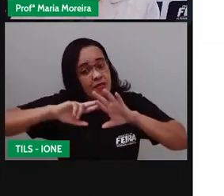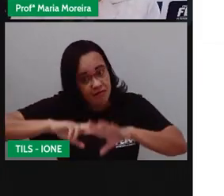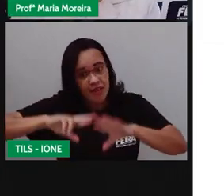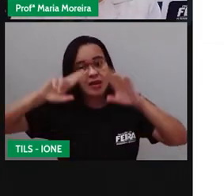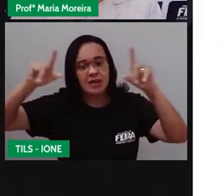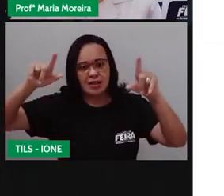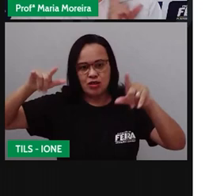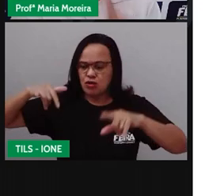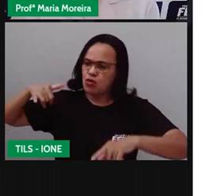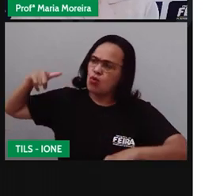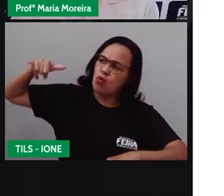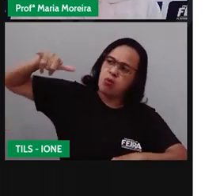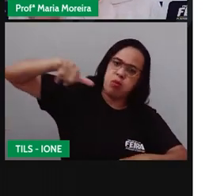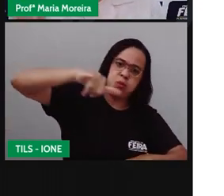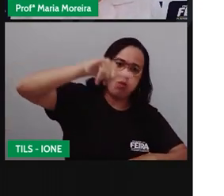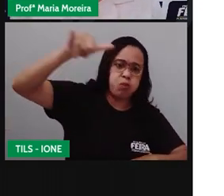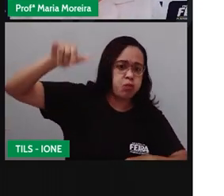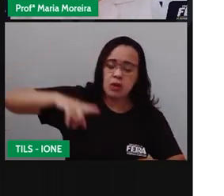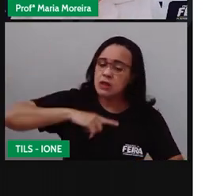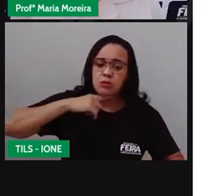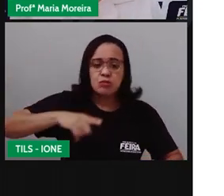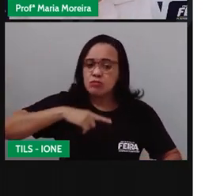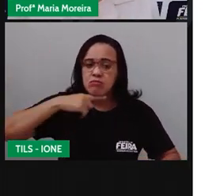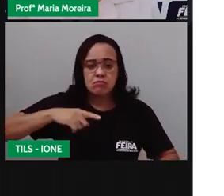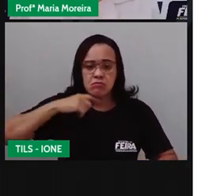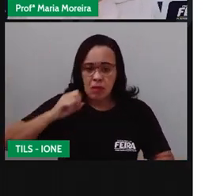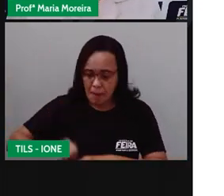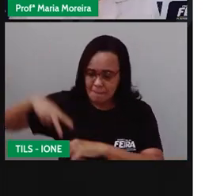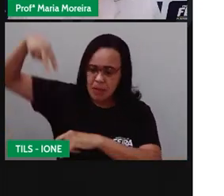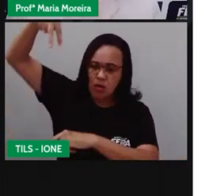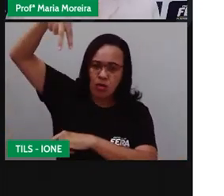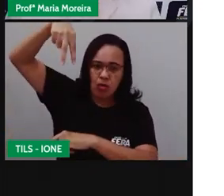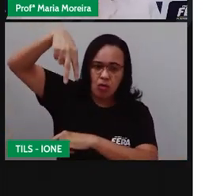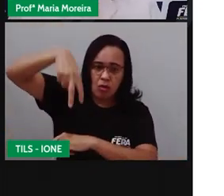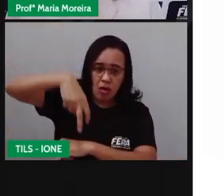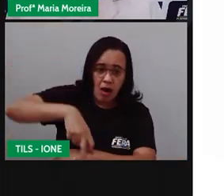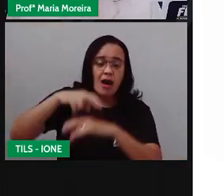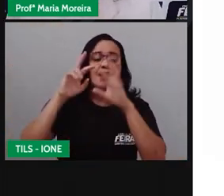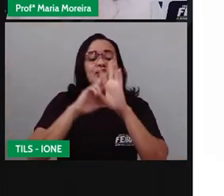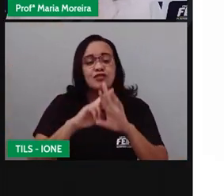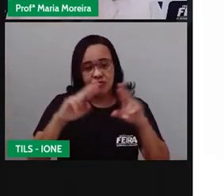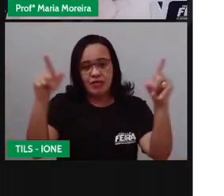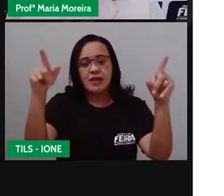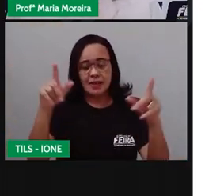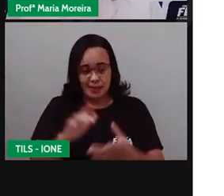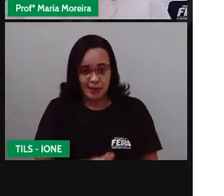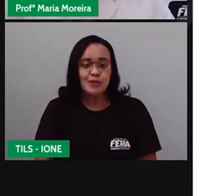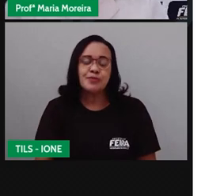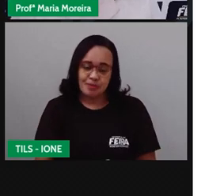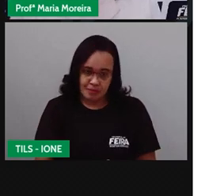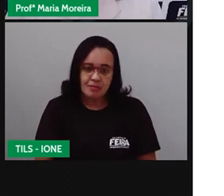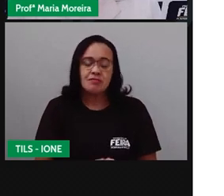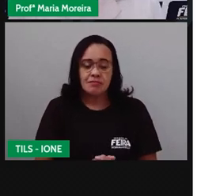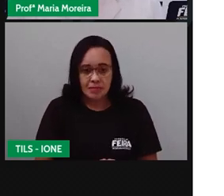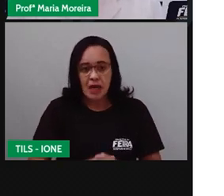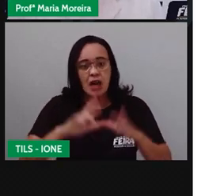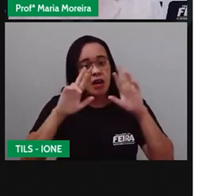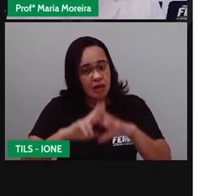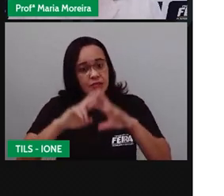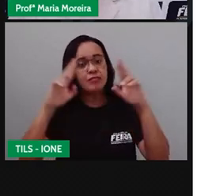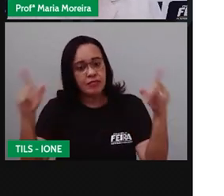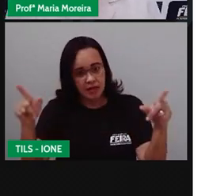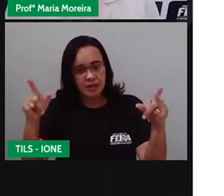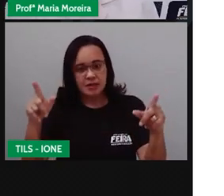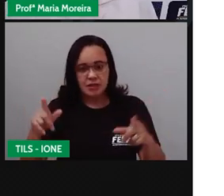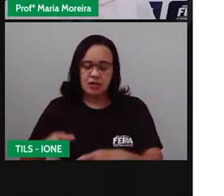inclusive no texto, ele fala: olha, voar não é pular, porque se fosse assim, eu poderia pular aqui da cadeira e dizer: não, voei.